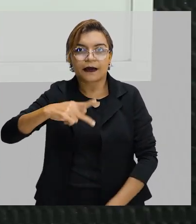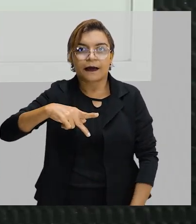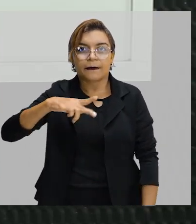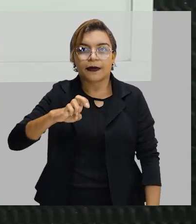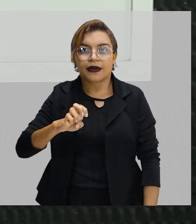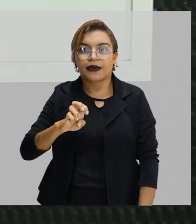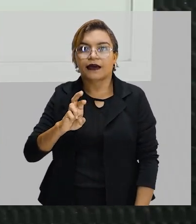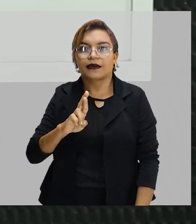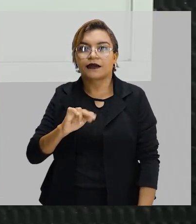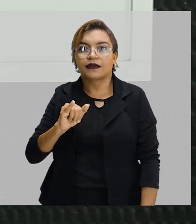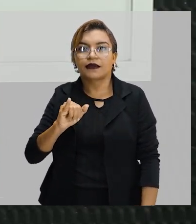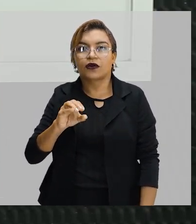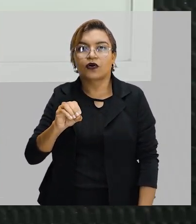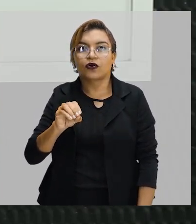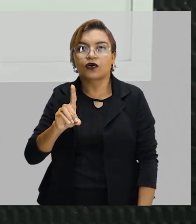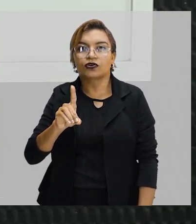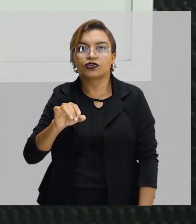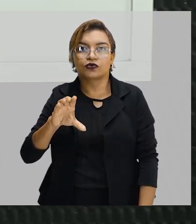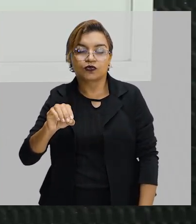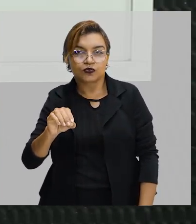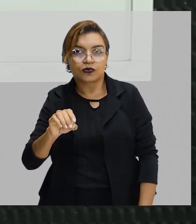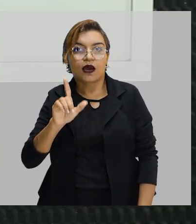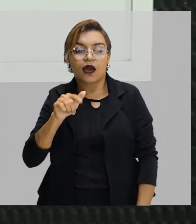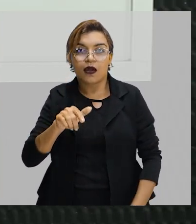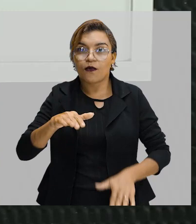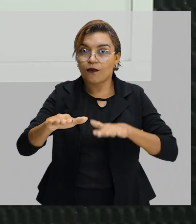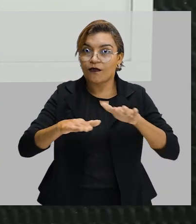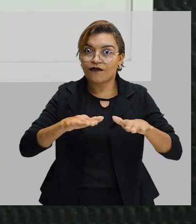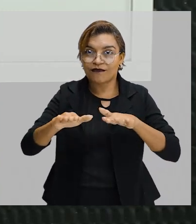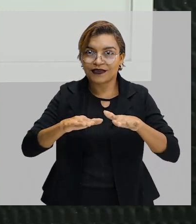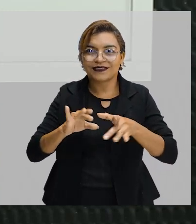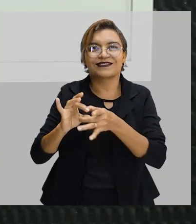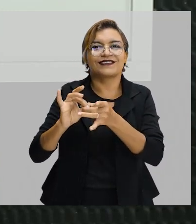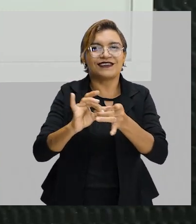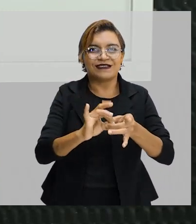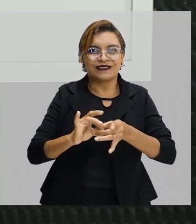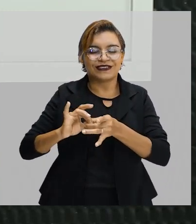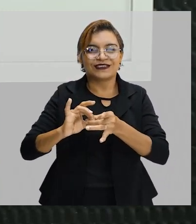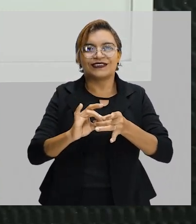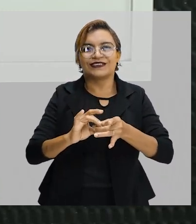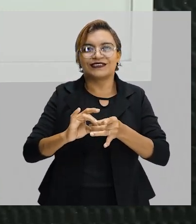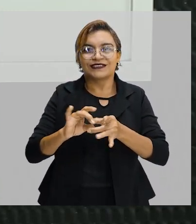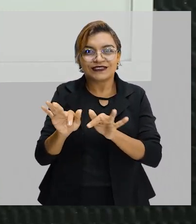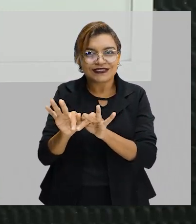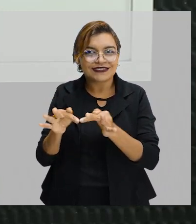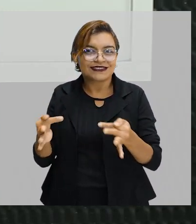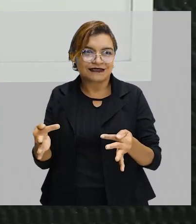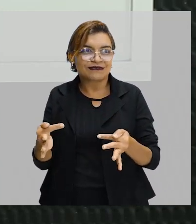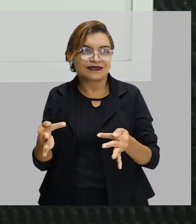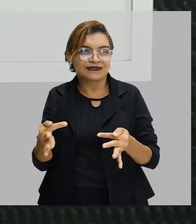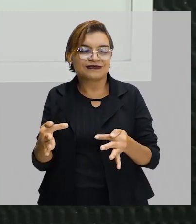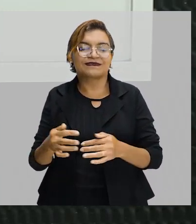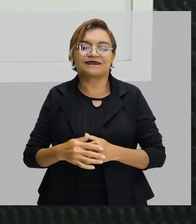movimento periódico é um movimento harmônico simples. Tá certo? Um movimento harmônico